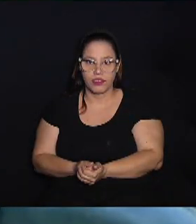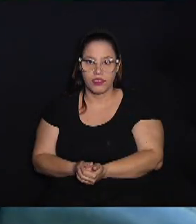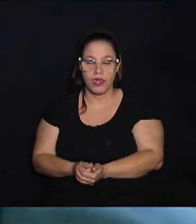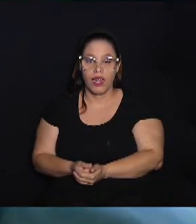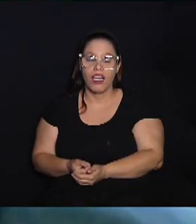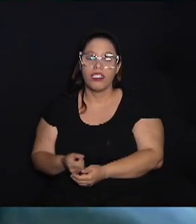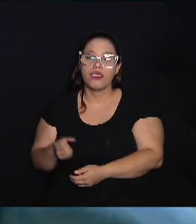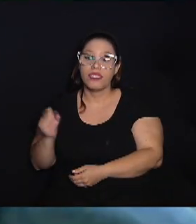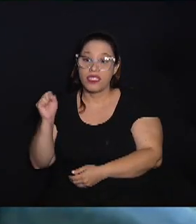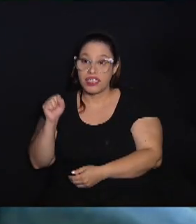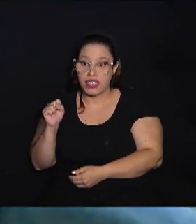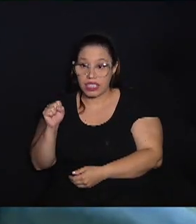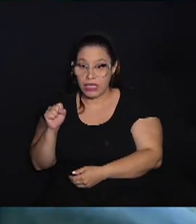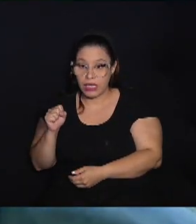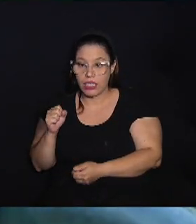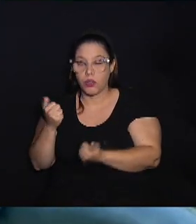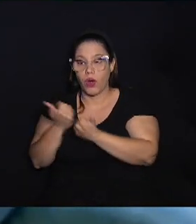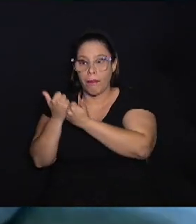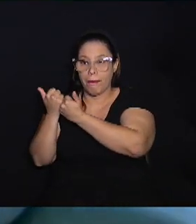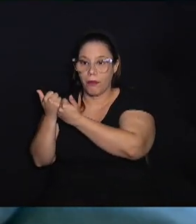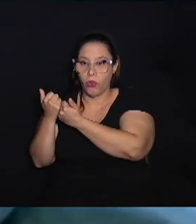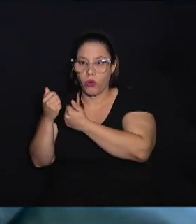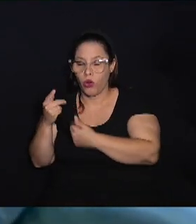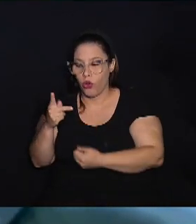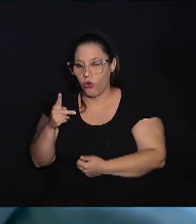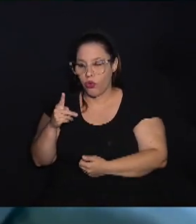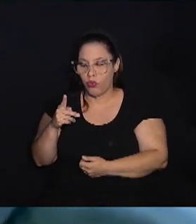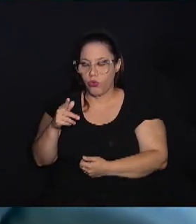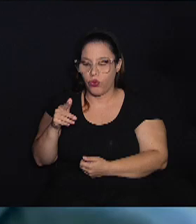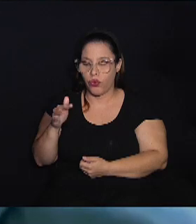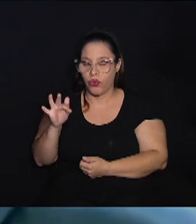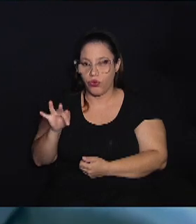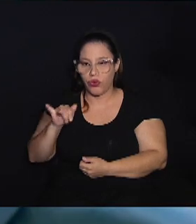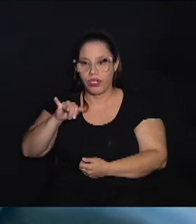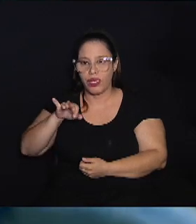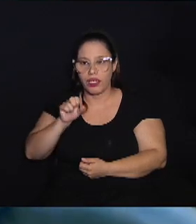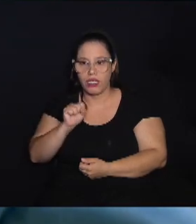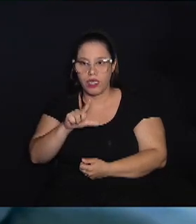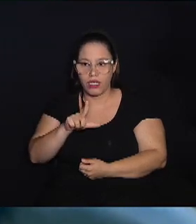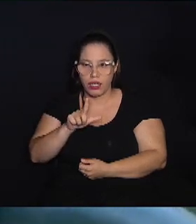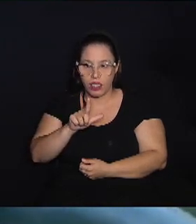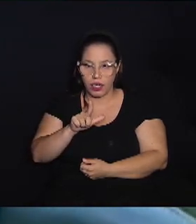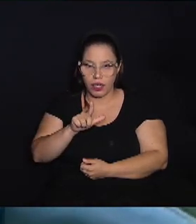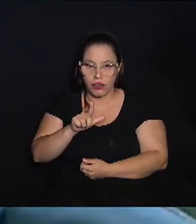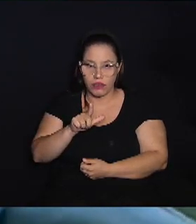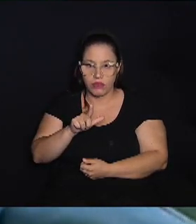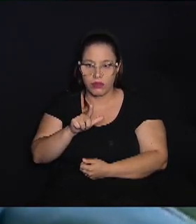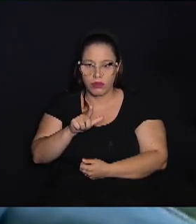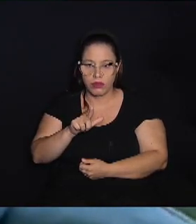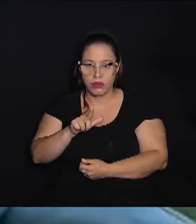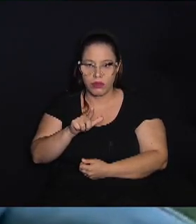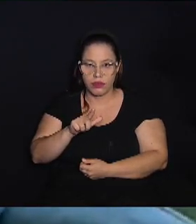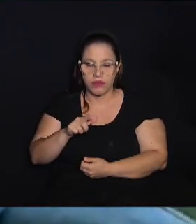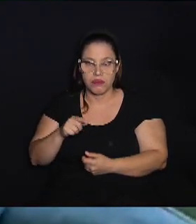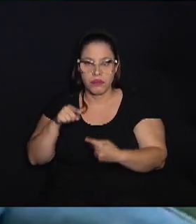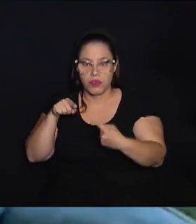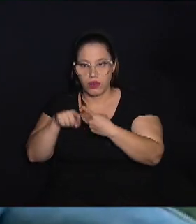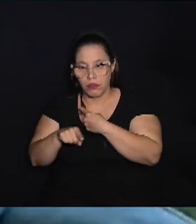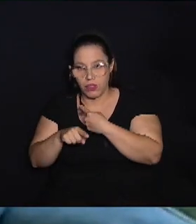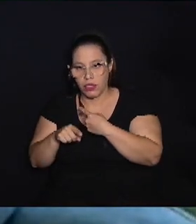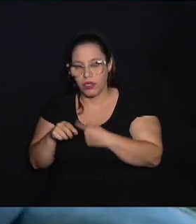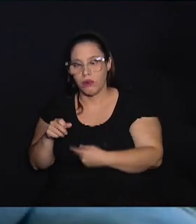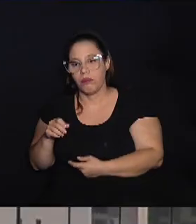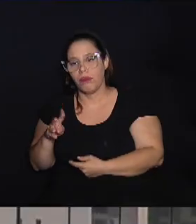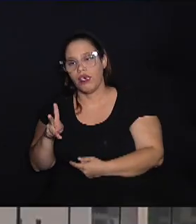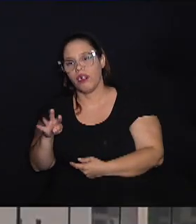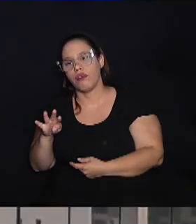benefício fiscal. Então, você ajuda, né, os grupos de cooperativas e aí, em contrapartida, eles têm um benefício fiscal.